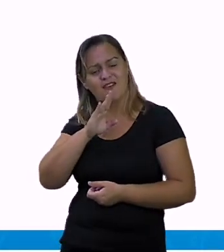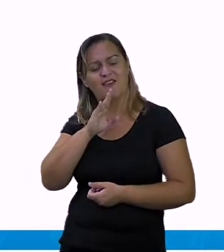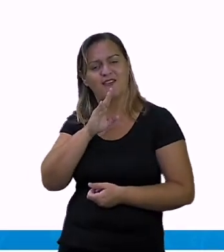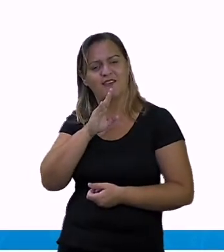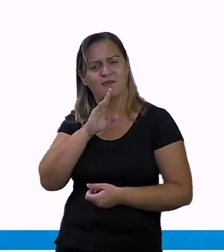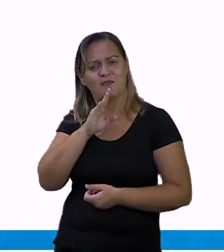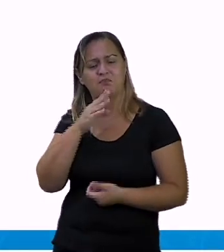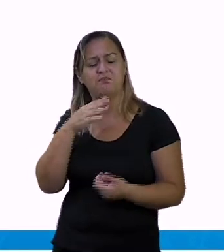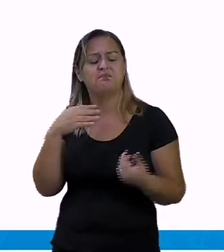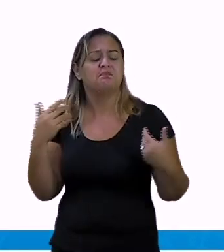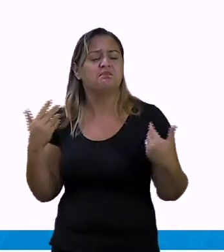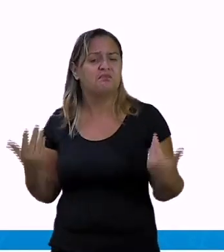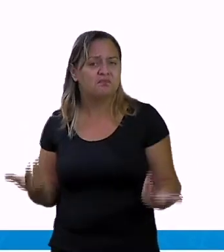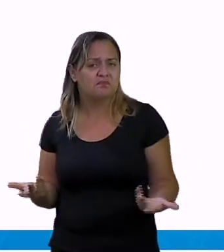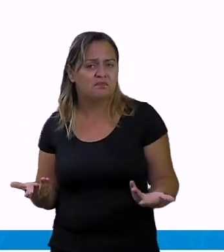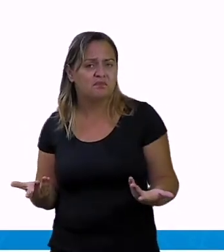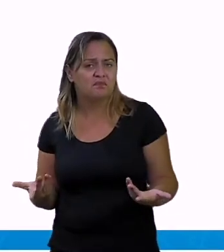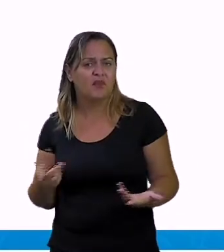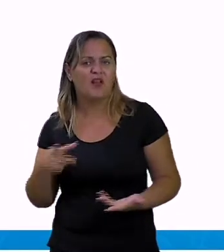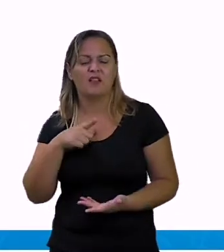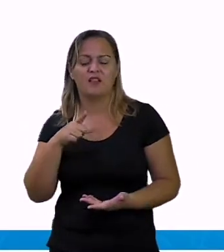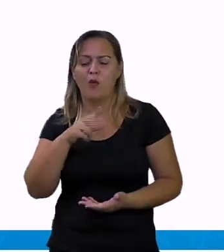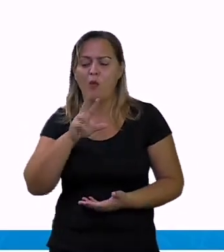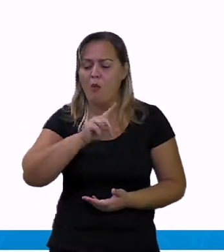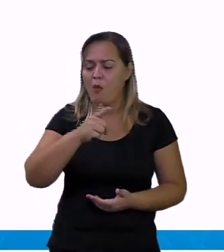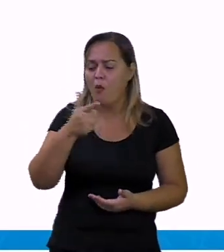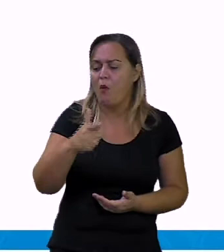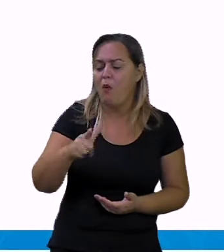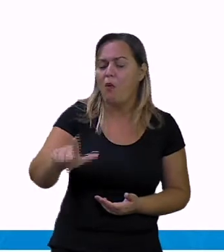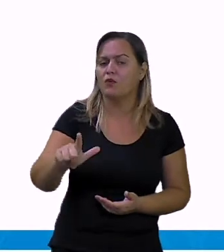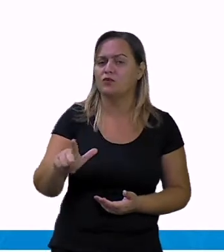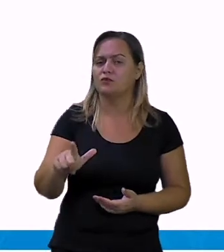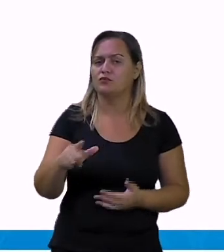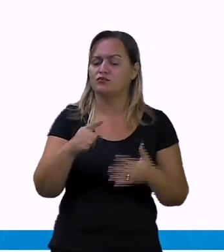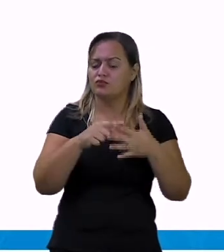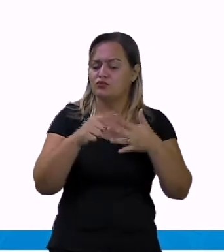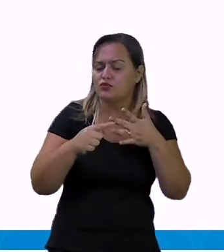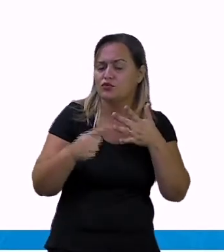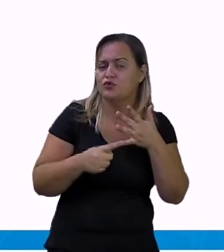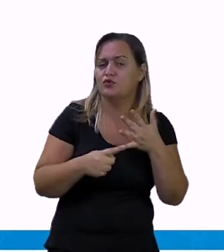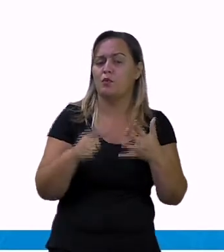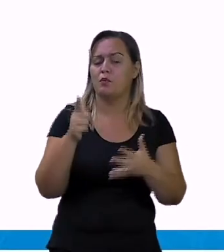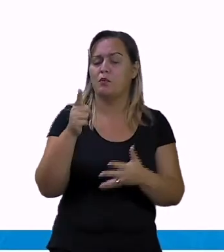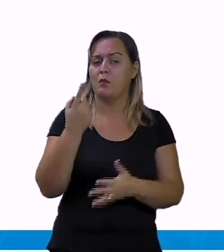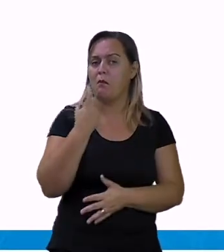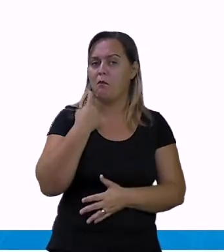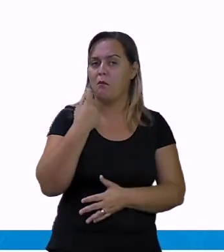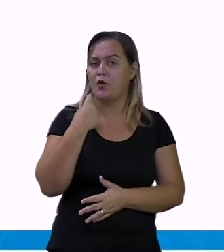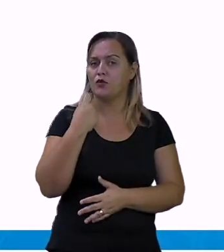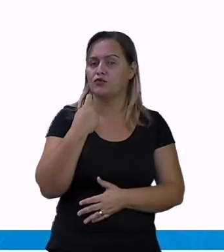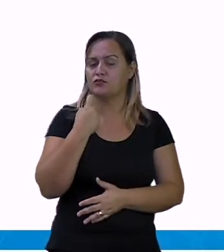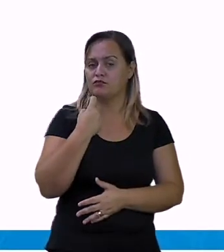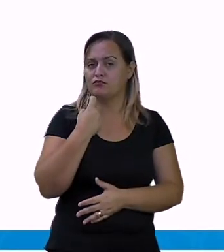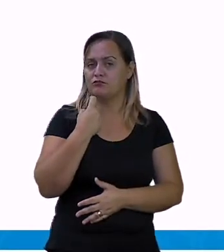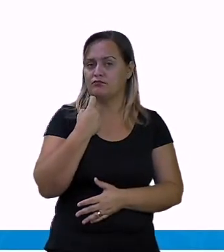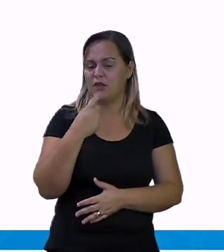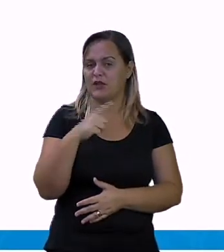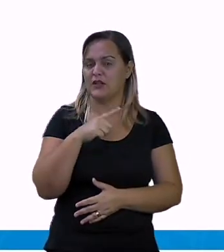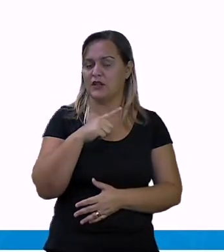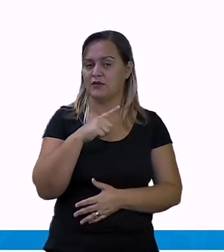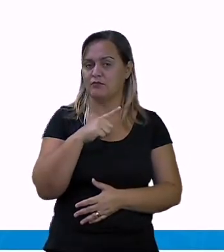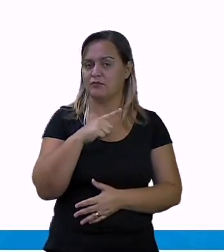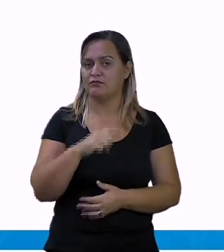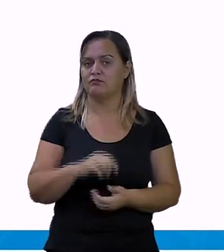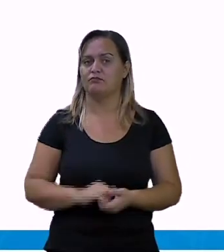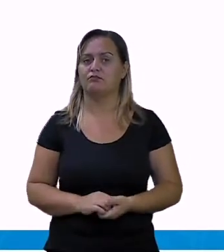que existem outros tipos de peixes classificados? Tem um que